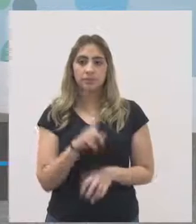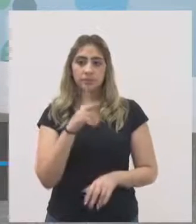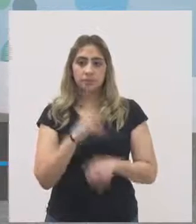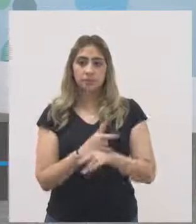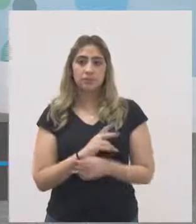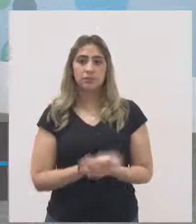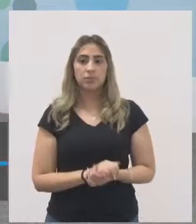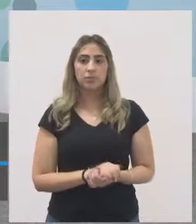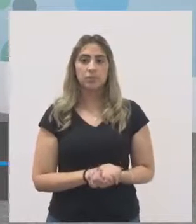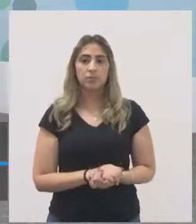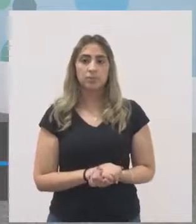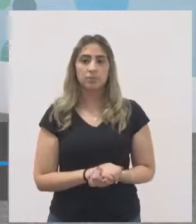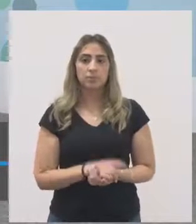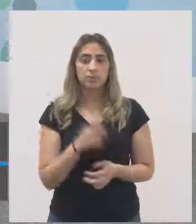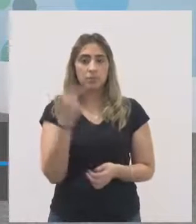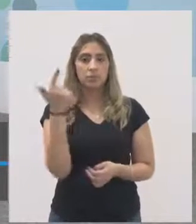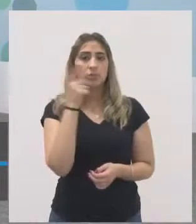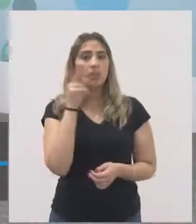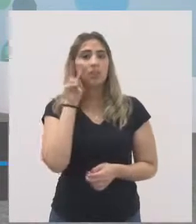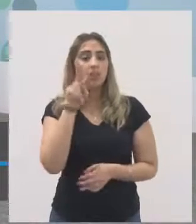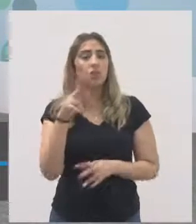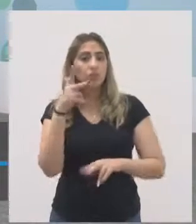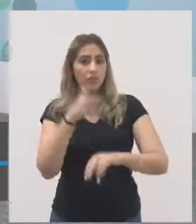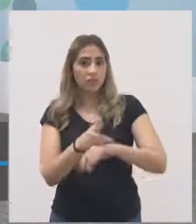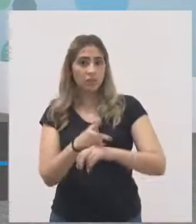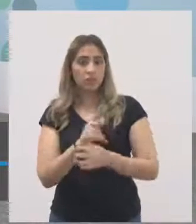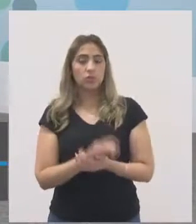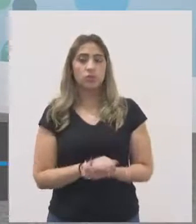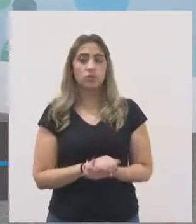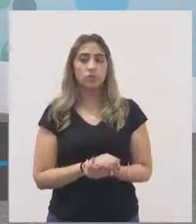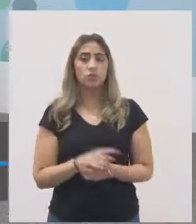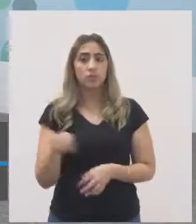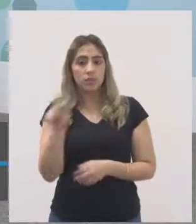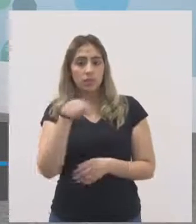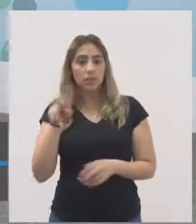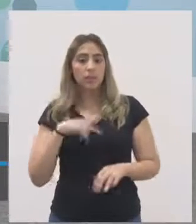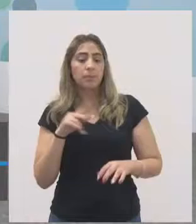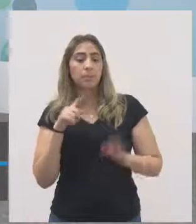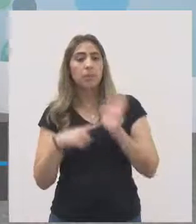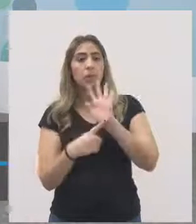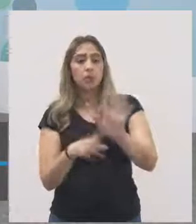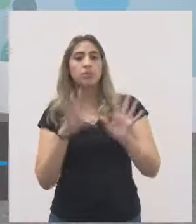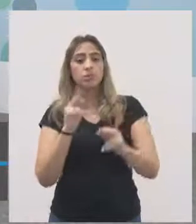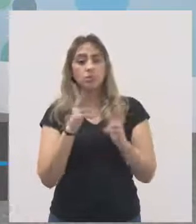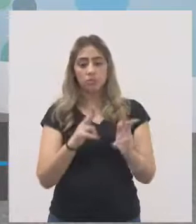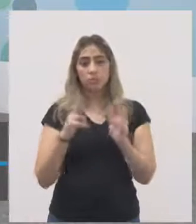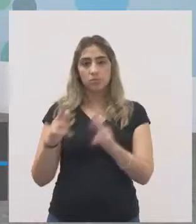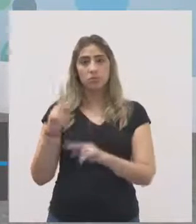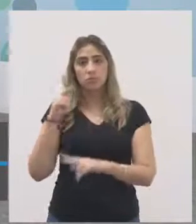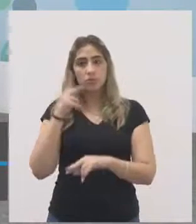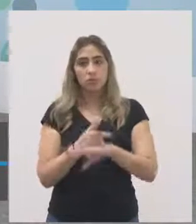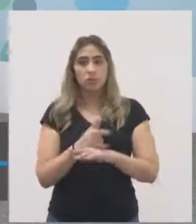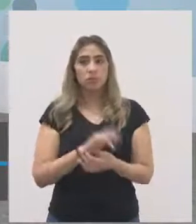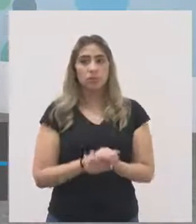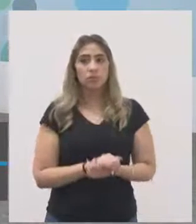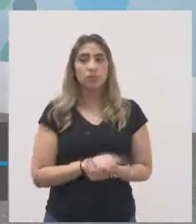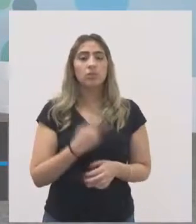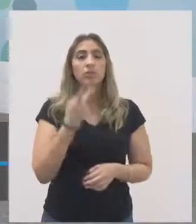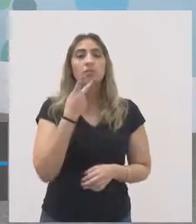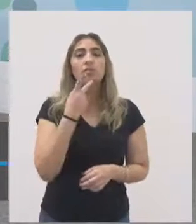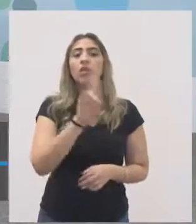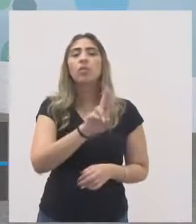tá? Então lá vocês conseguem ver esse vídeo aí, em que ele mostra toda a parte de edição de vídeo. Eu esqueci, qual que é fala um nome